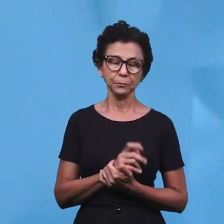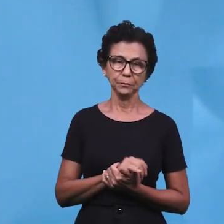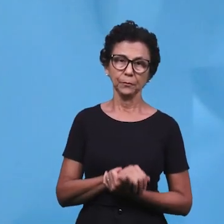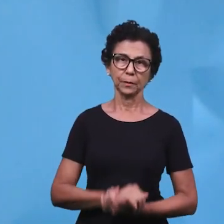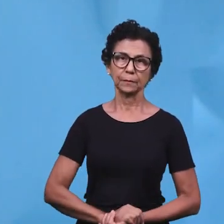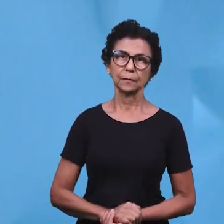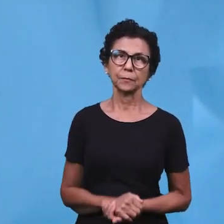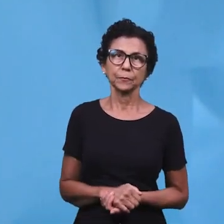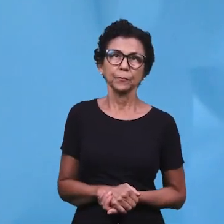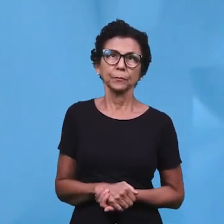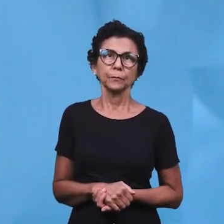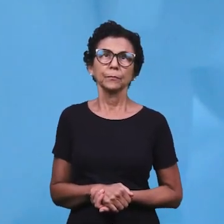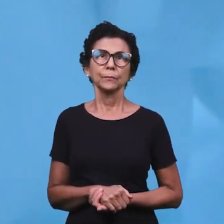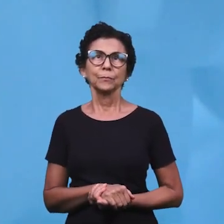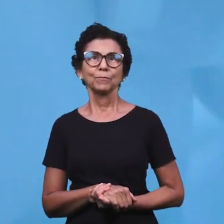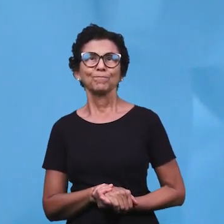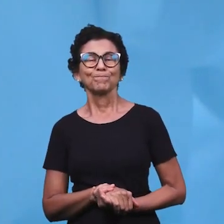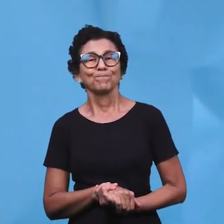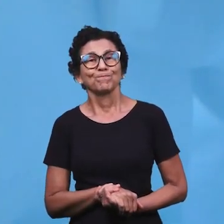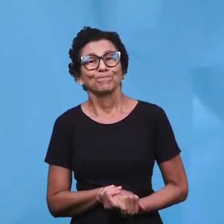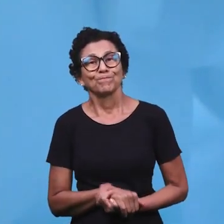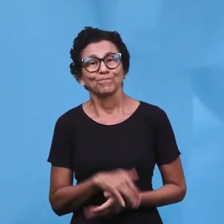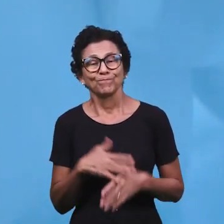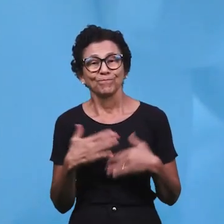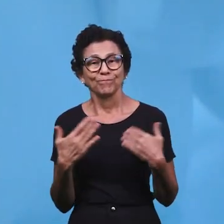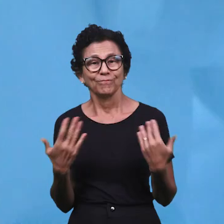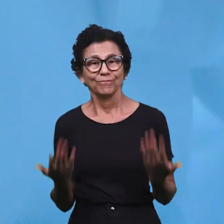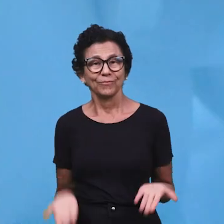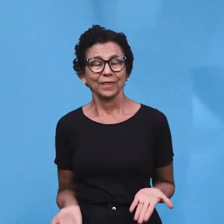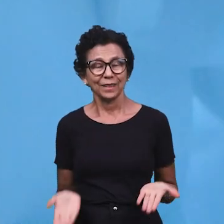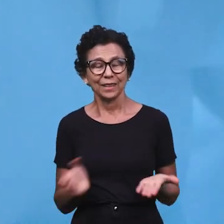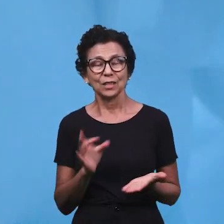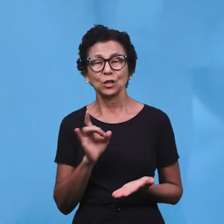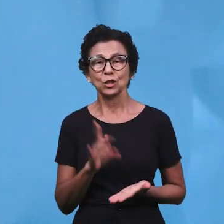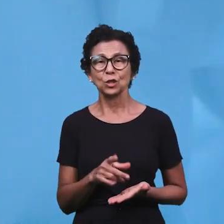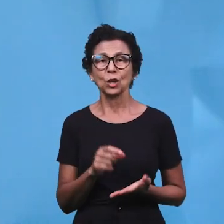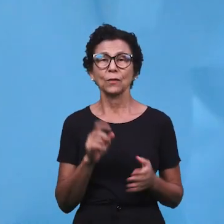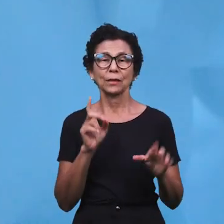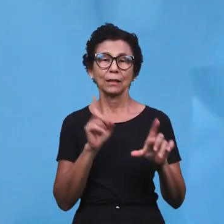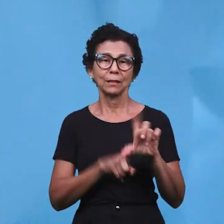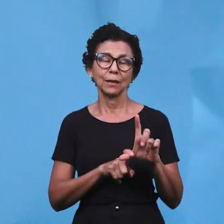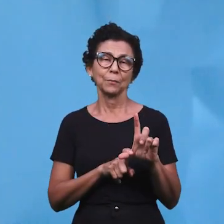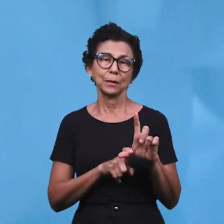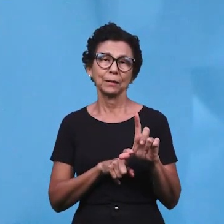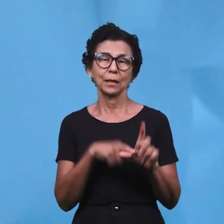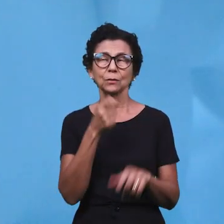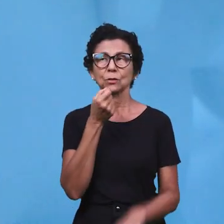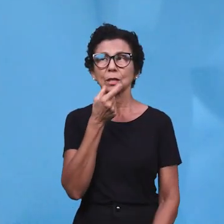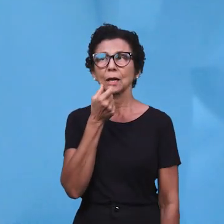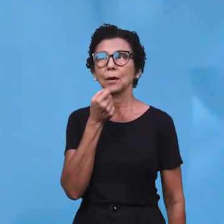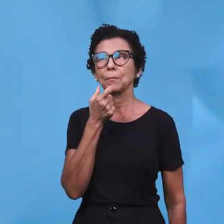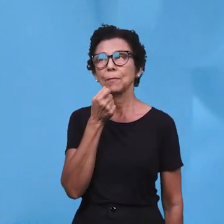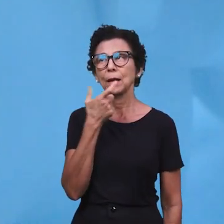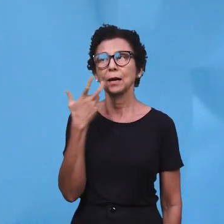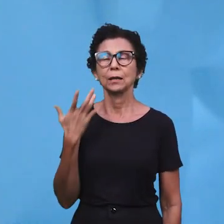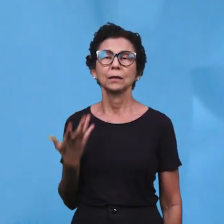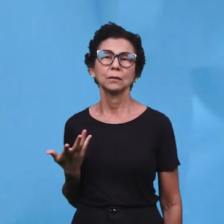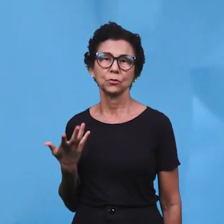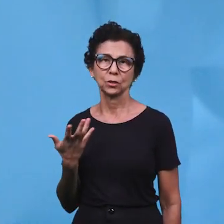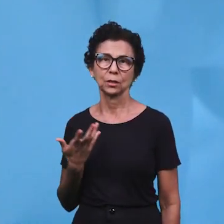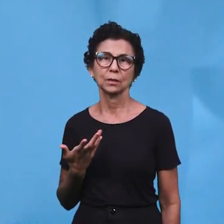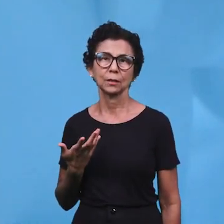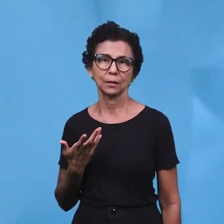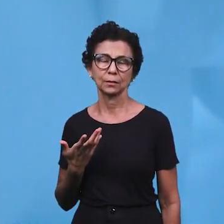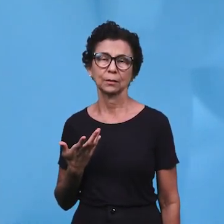não consegue resolver o problema do sono com uma pílula, com uma medicação mágica. Sim, Não é uma solução mágica para uma